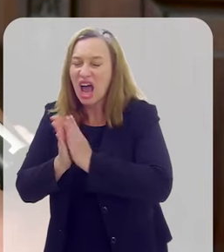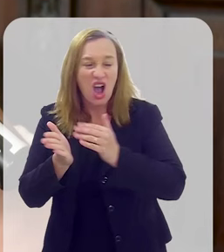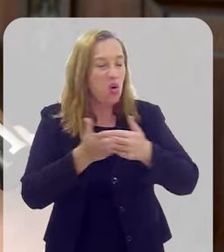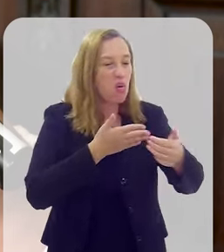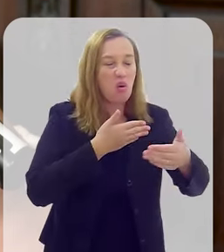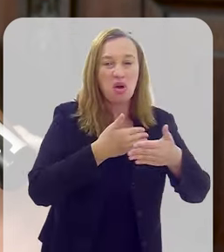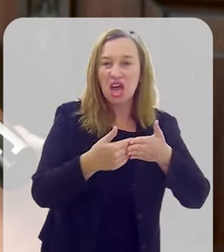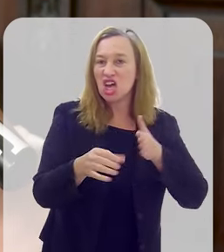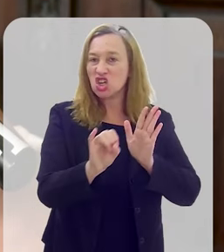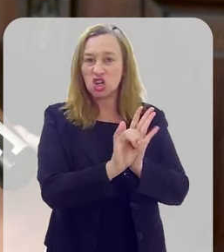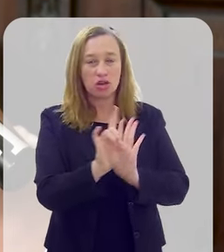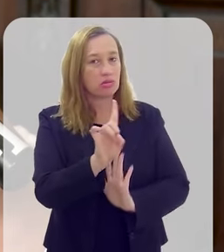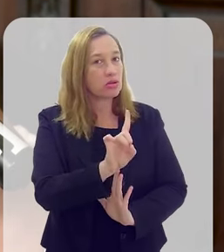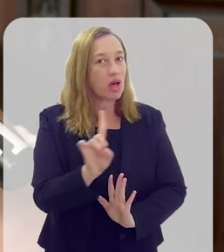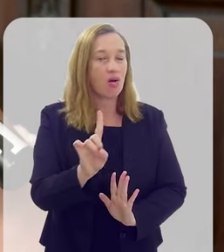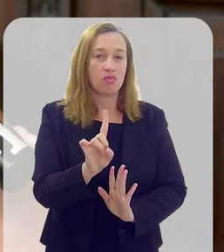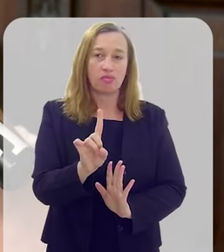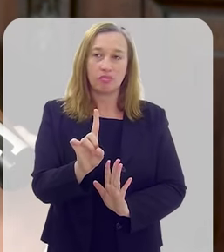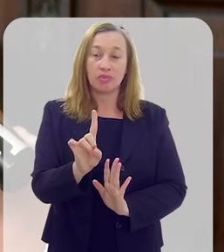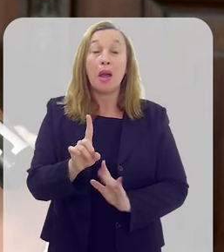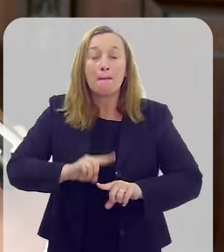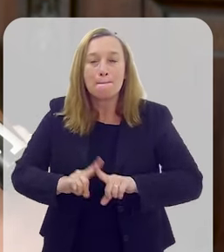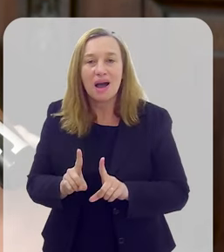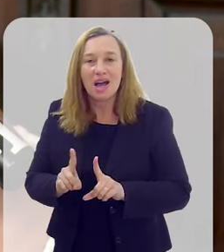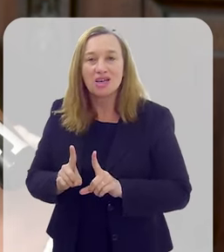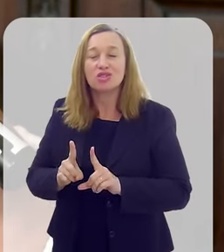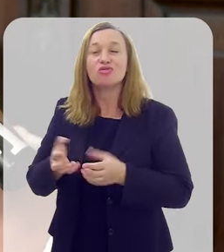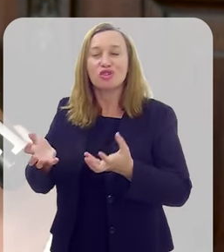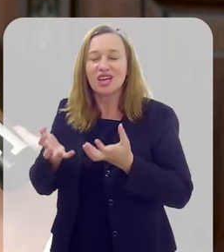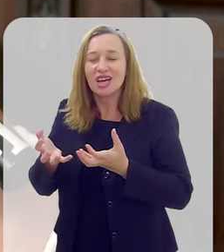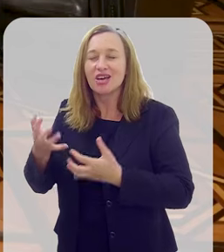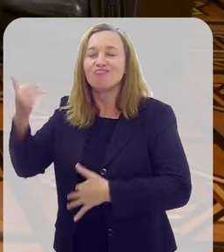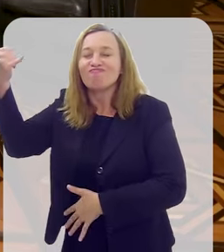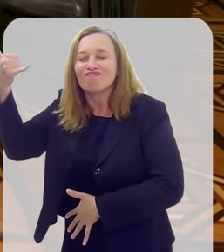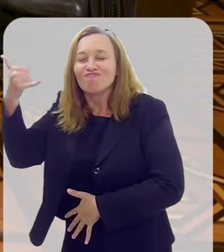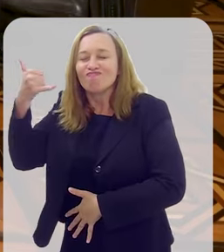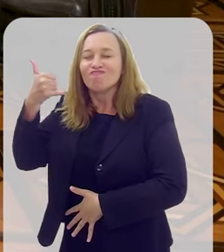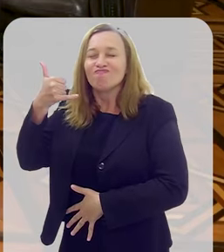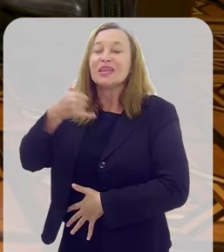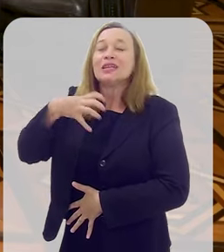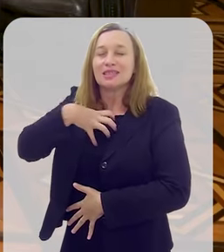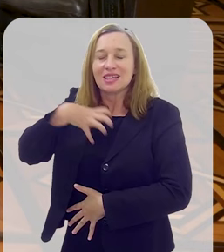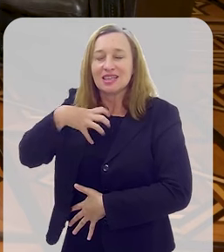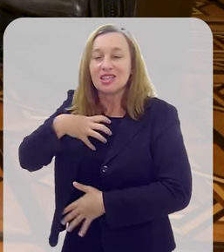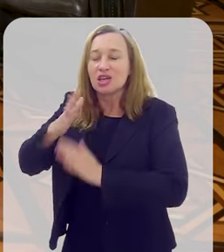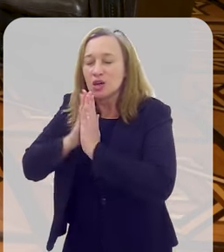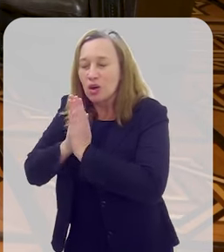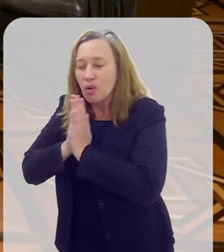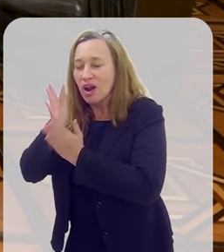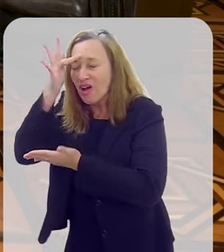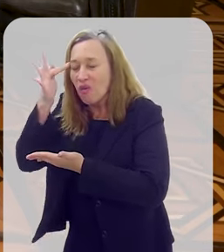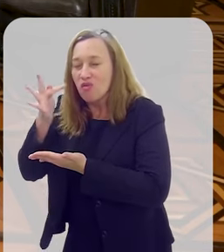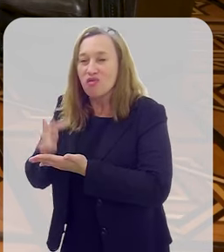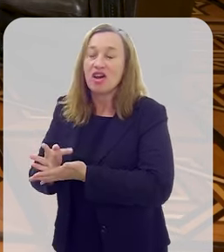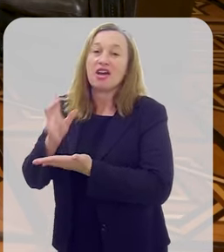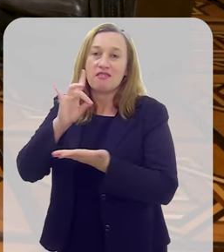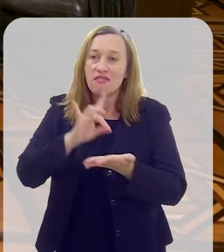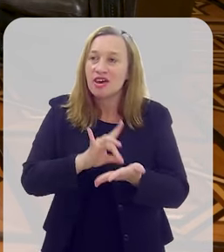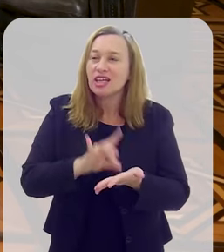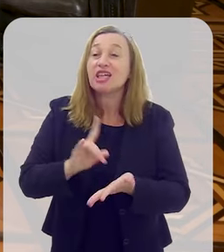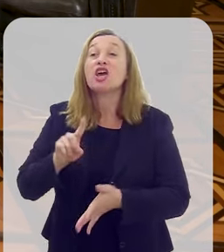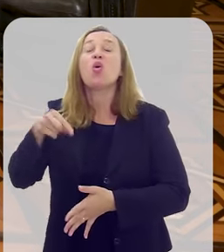por orar é melhor não orar mas quando a gente quer ser ouvido pro pai é orar para que toque no coração